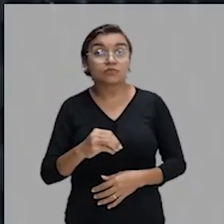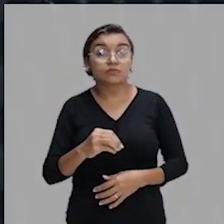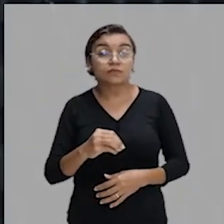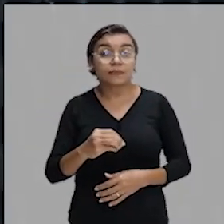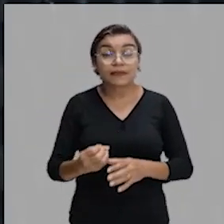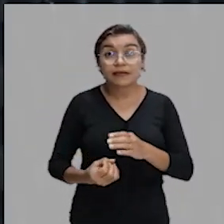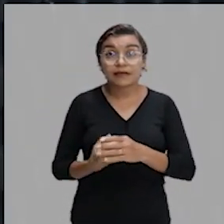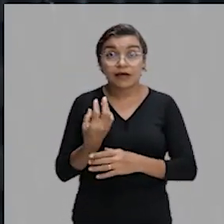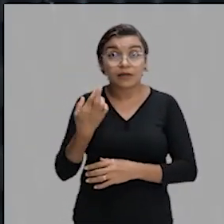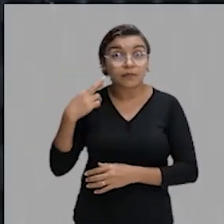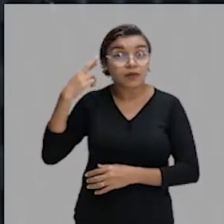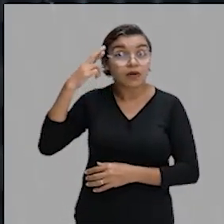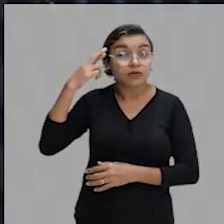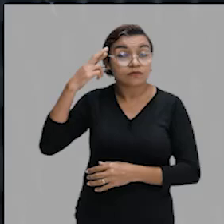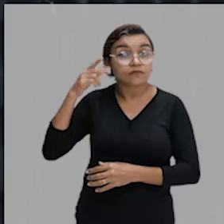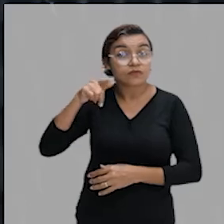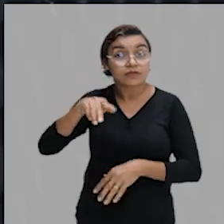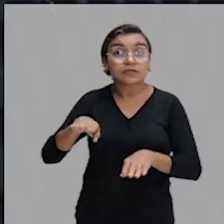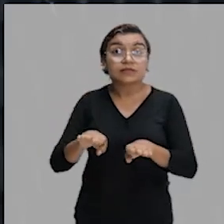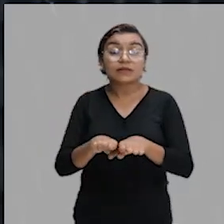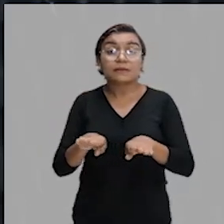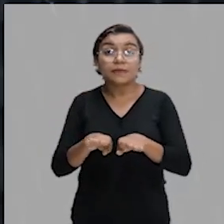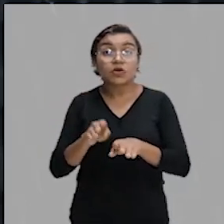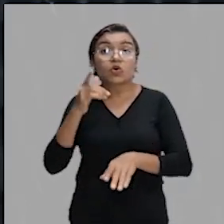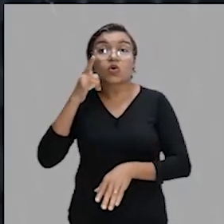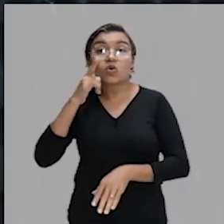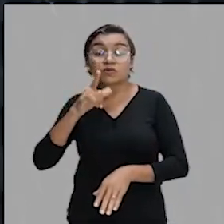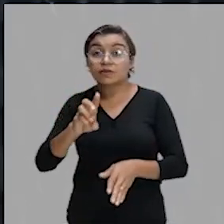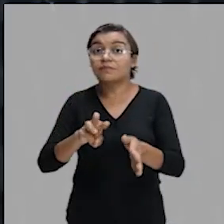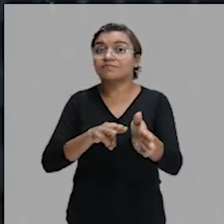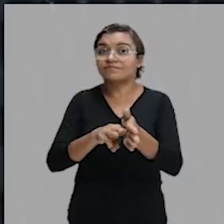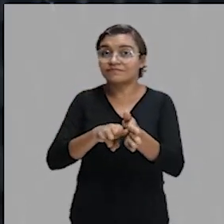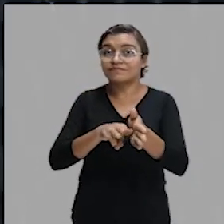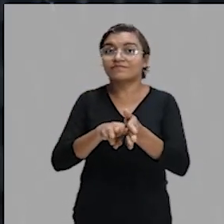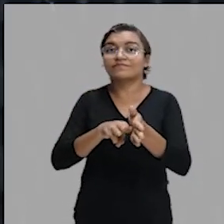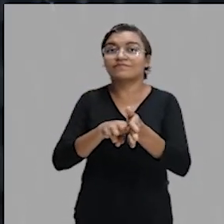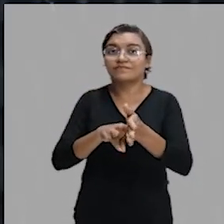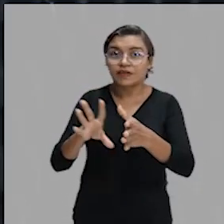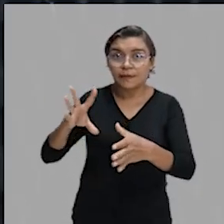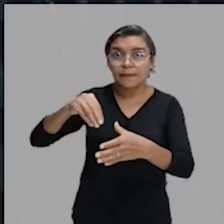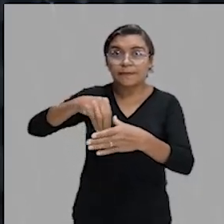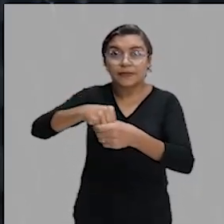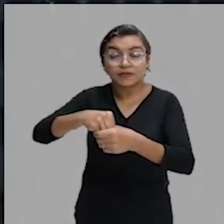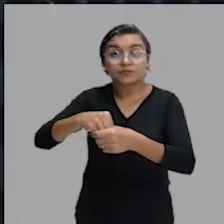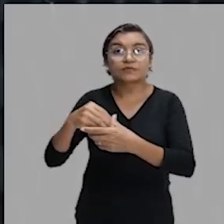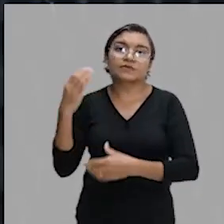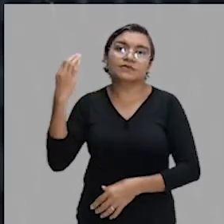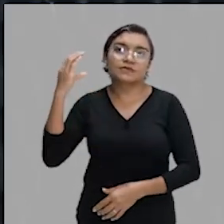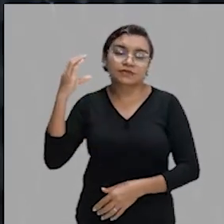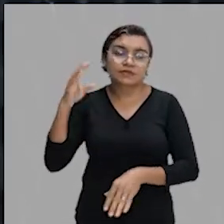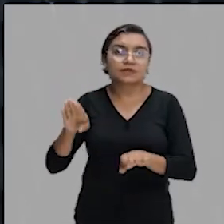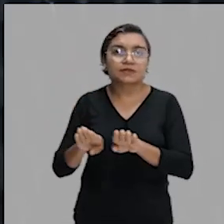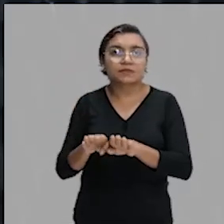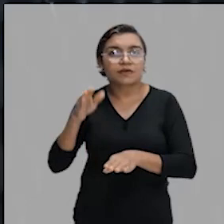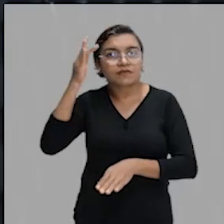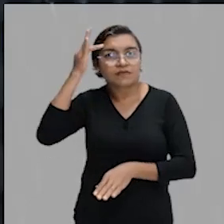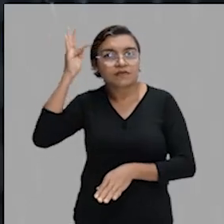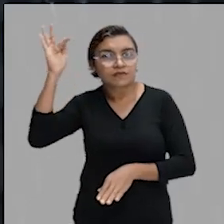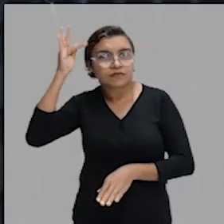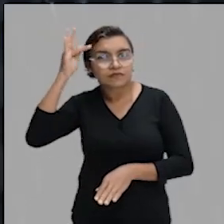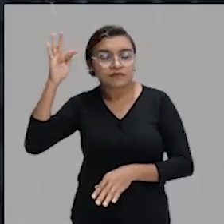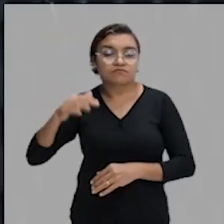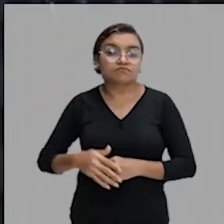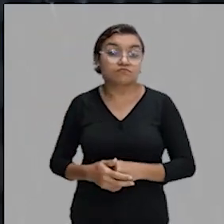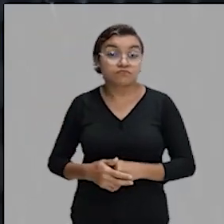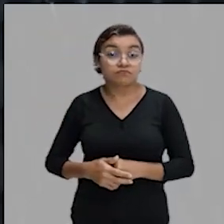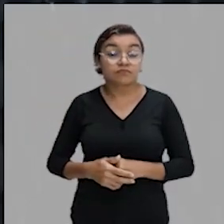raciocínio, você também vai dominar método dentro da ciência e da filosofia. O legal